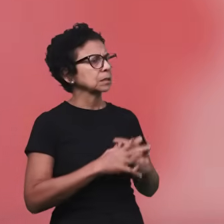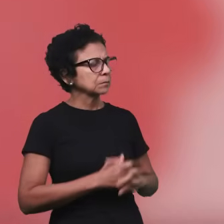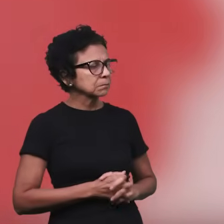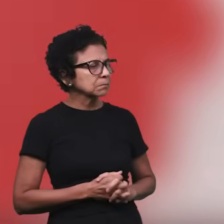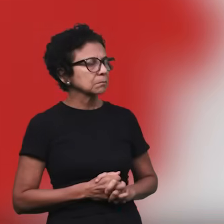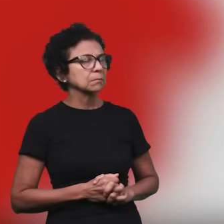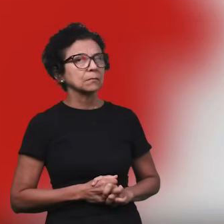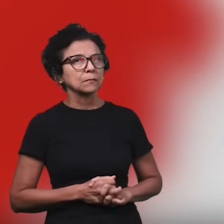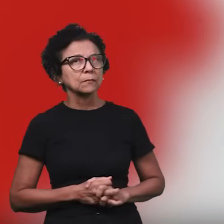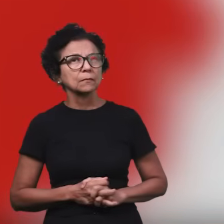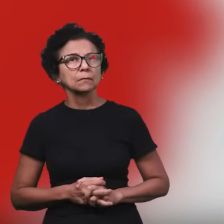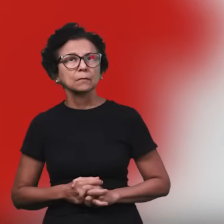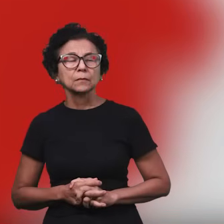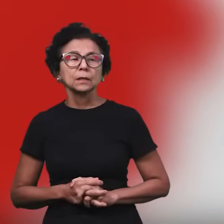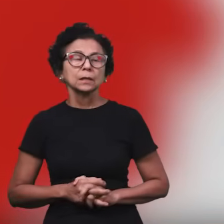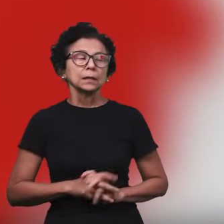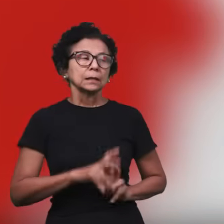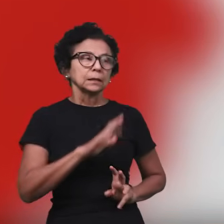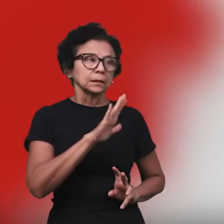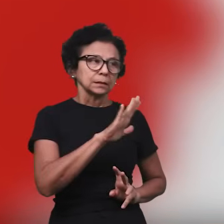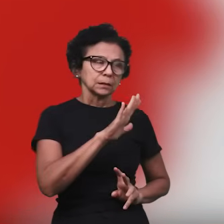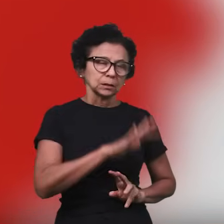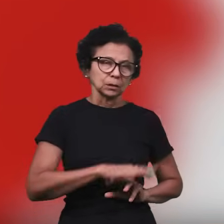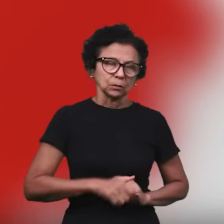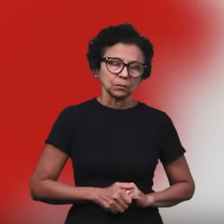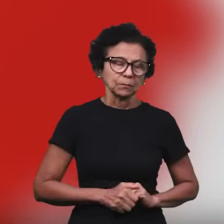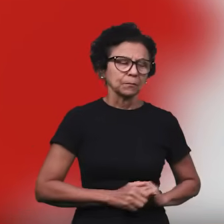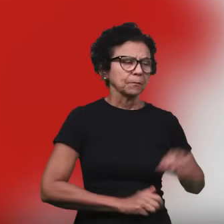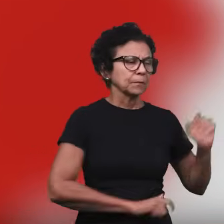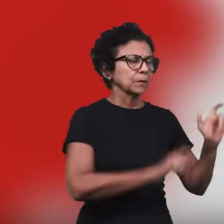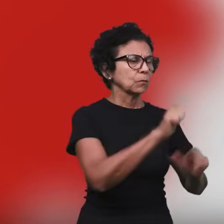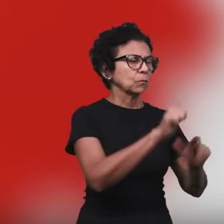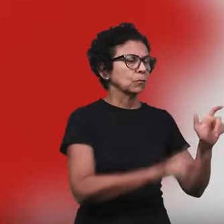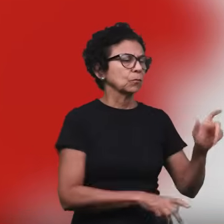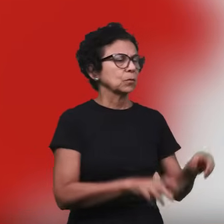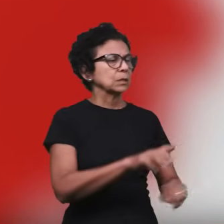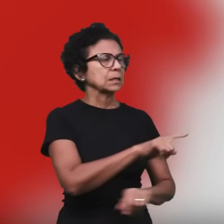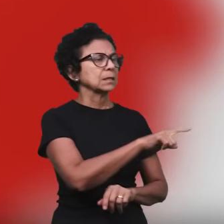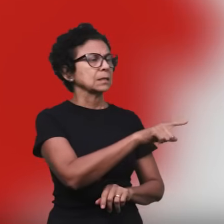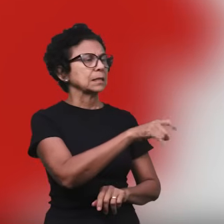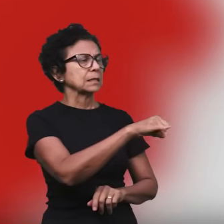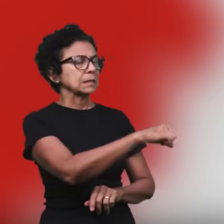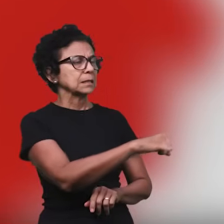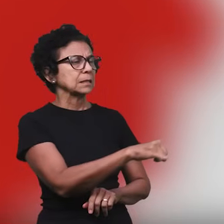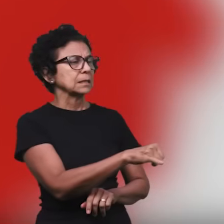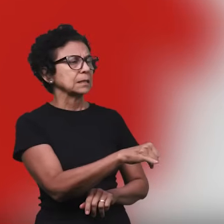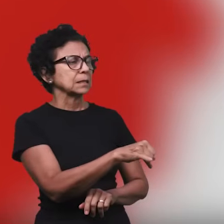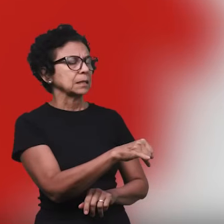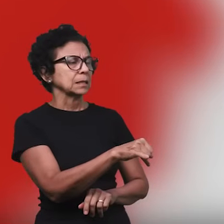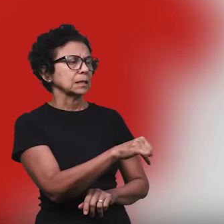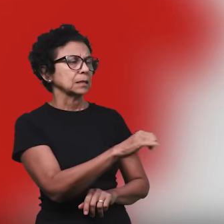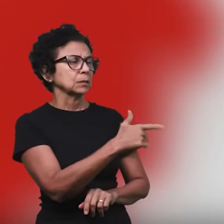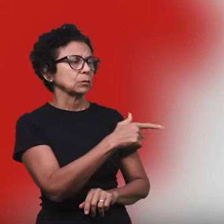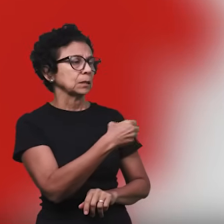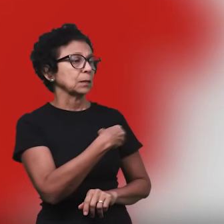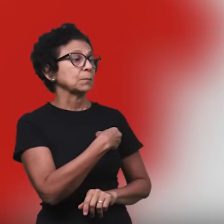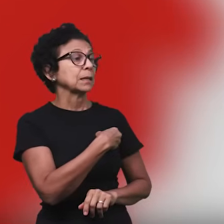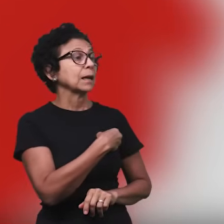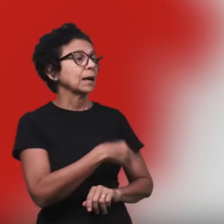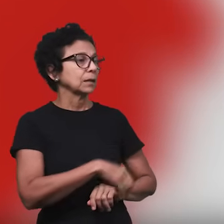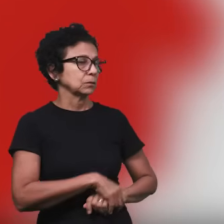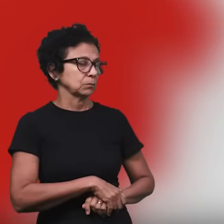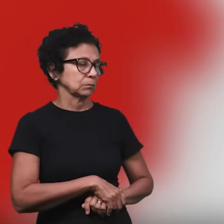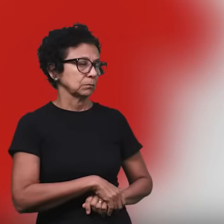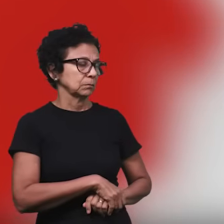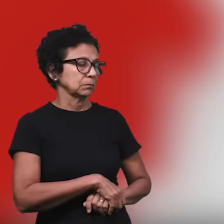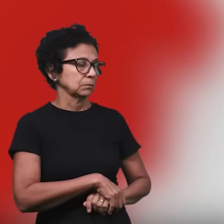cumprir a lei. Aquele que estiver sem pecado, começa a cumprir a lei. Aí você vê um detalhe, né?